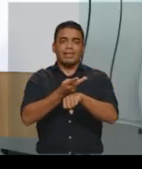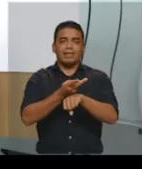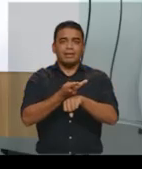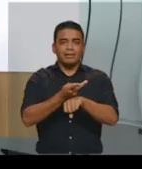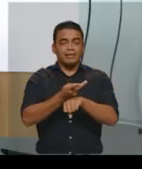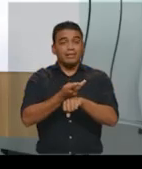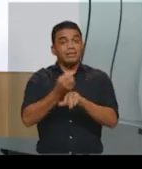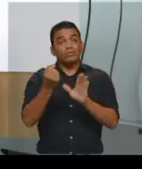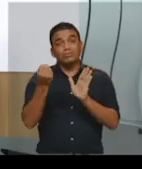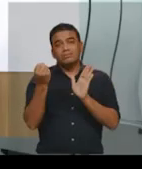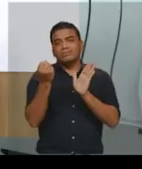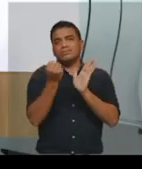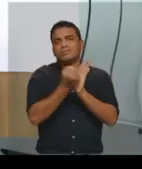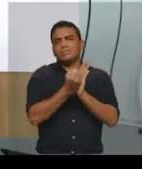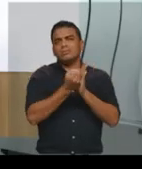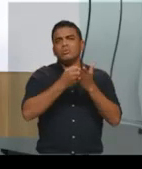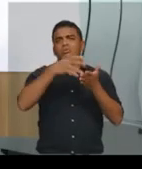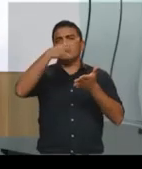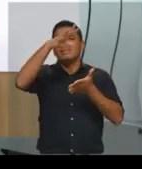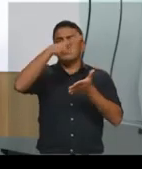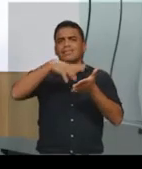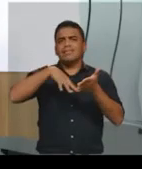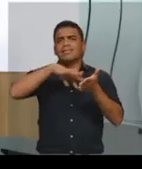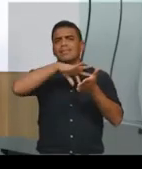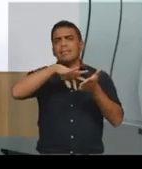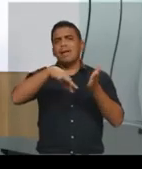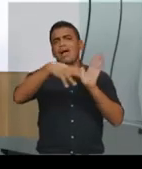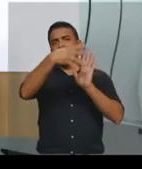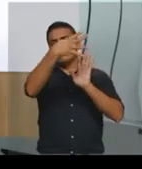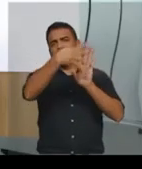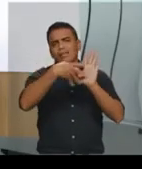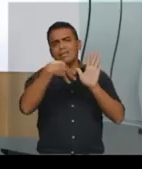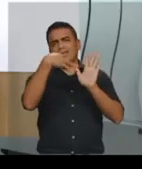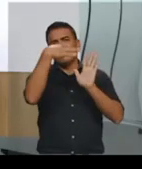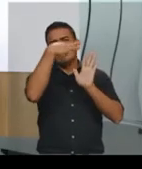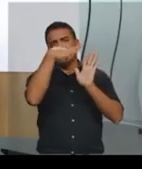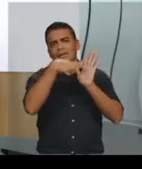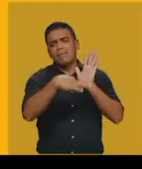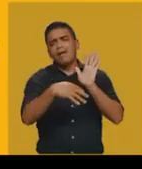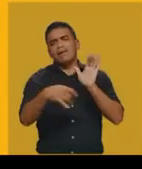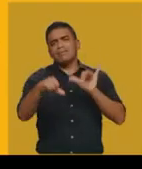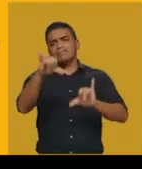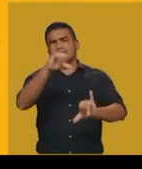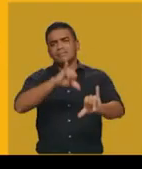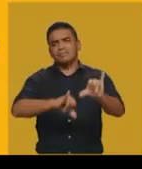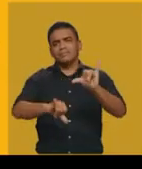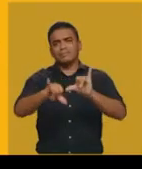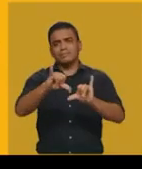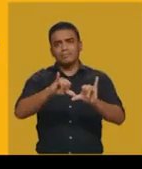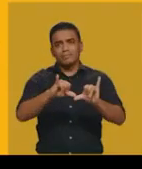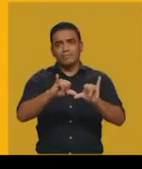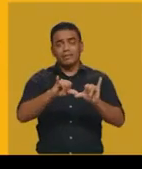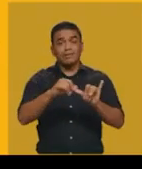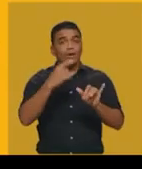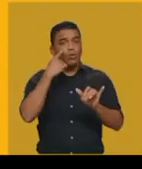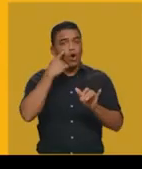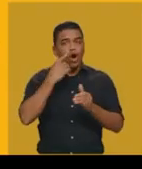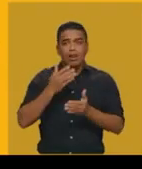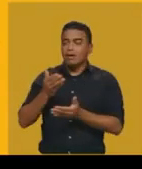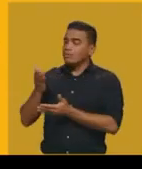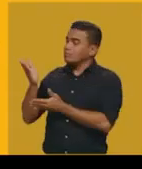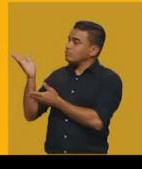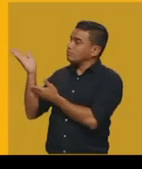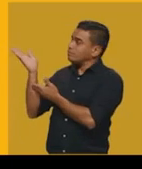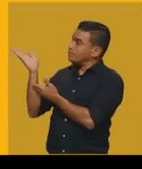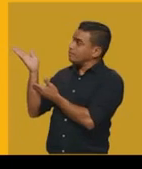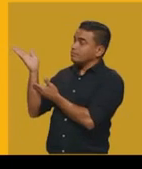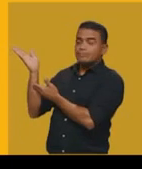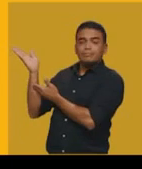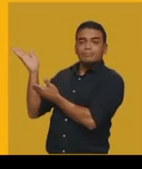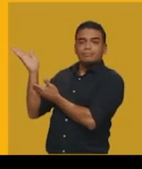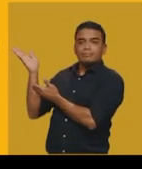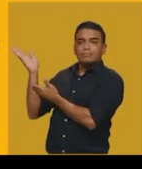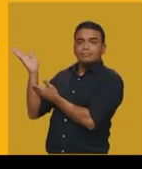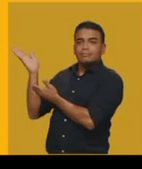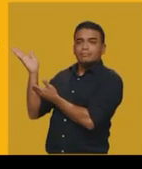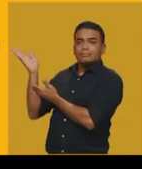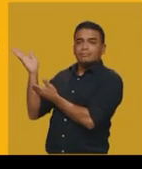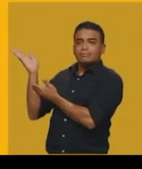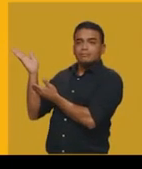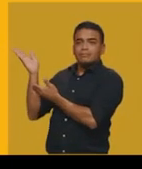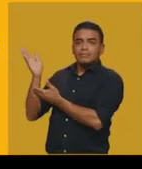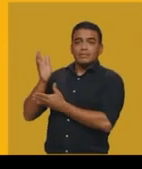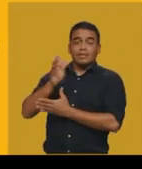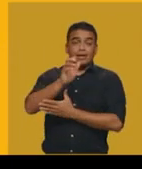símbolo, certo? Usando a tabela periódica toda bonitinha. Então, olha só, o nitrato de prata é o